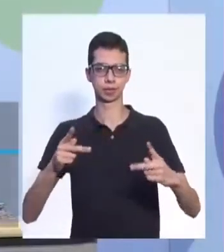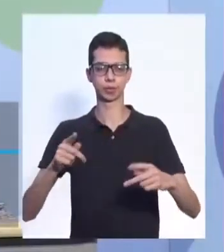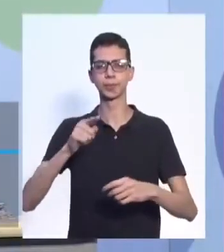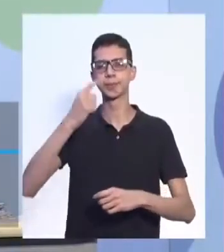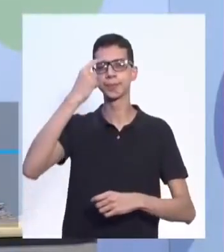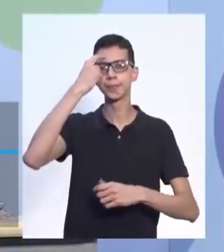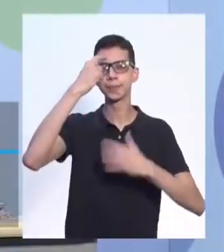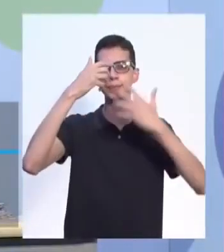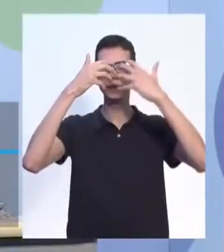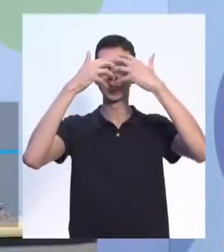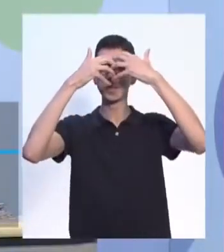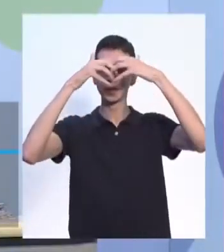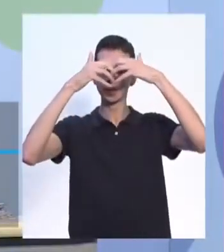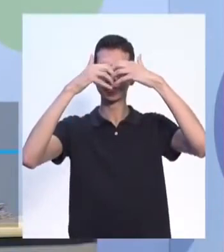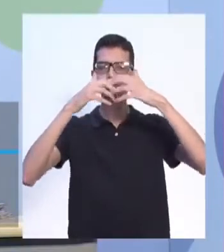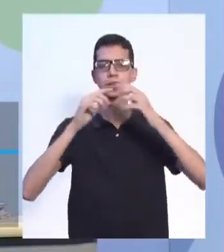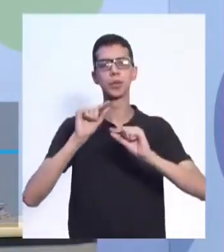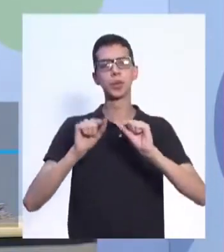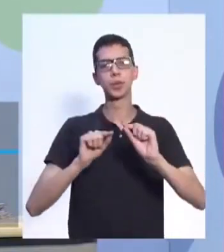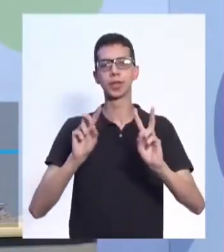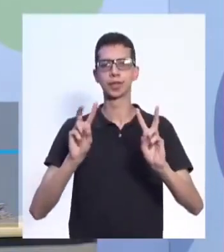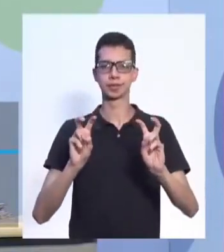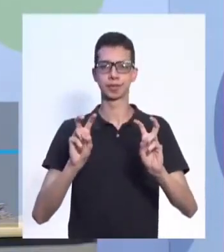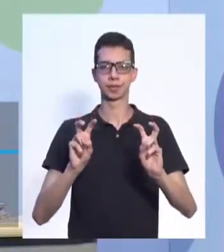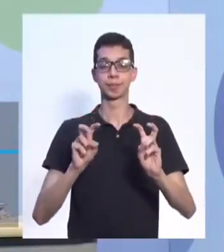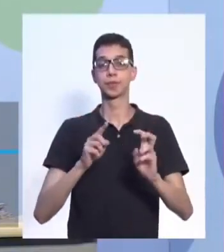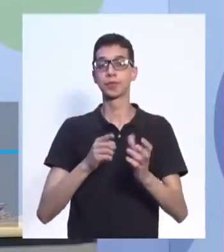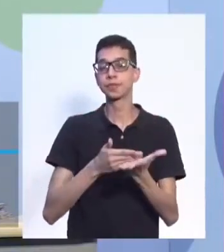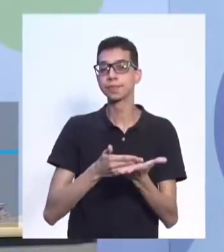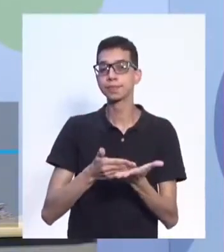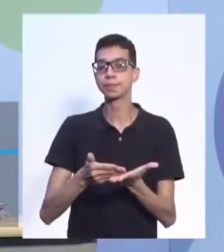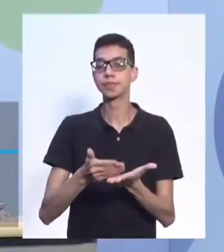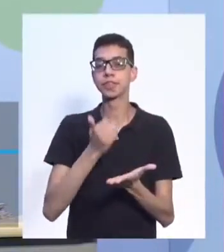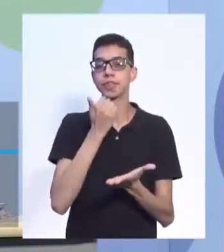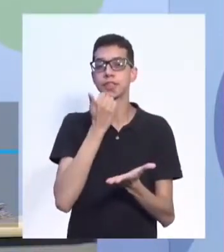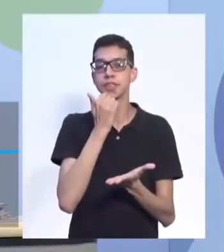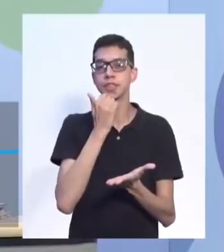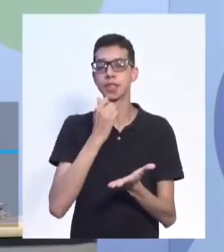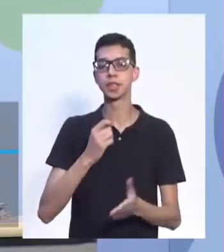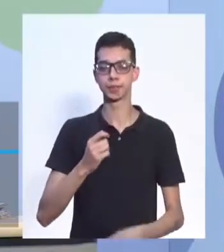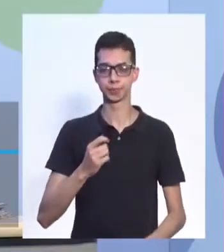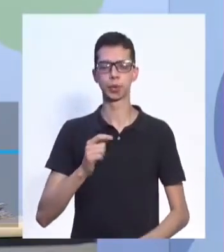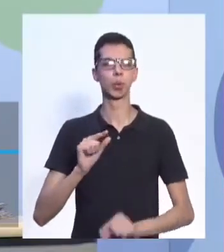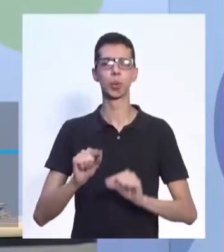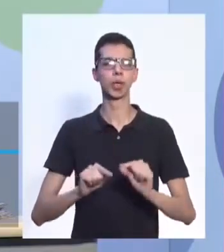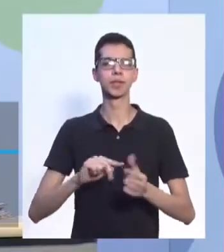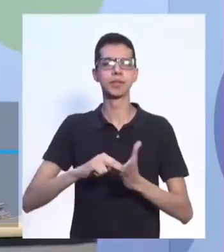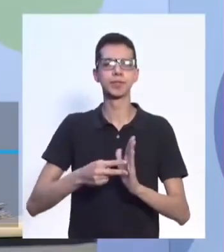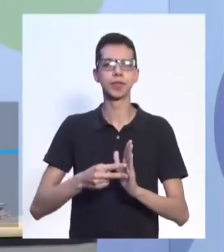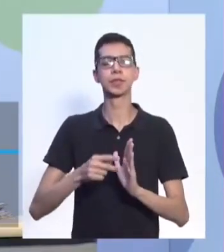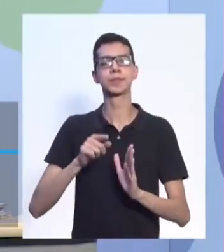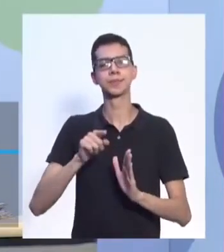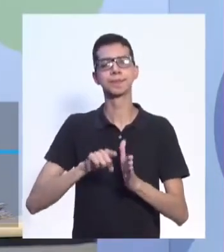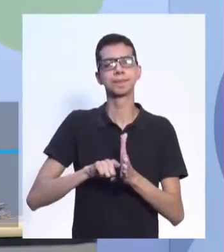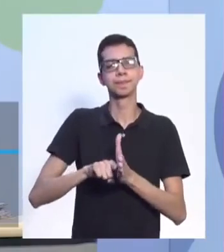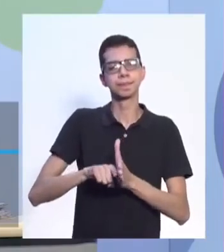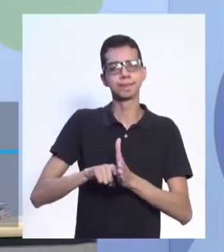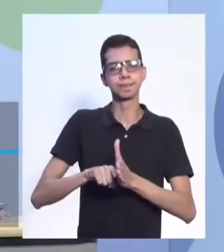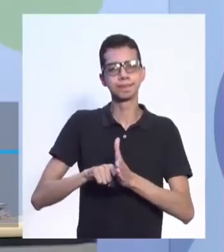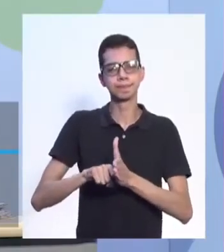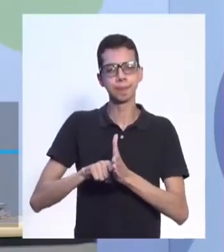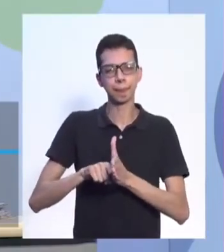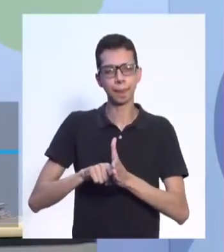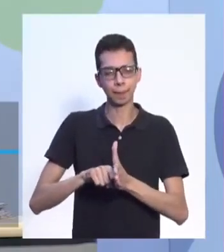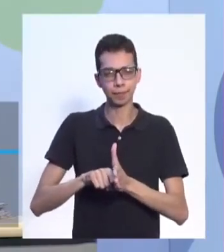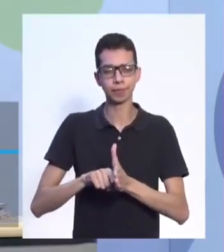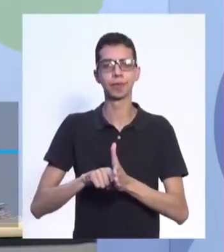vocês possam trabalhar uma pré-iniciação científica. E o que é isso? É um tipo de pesquisa. A partir de uma questão